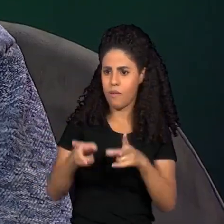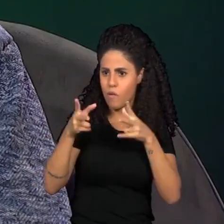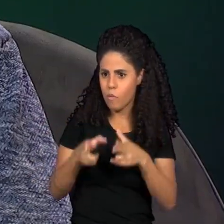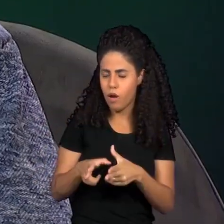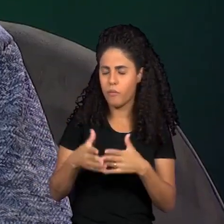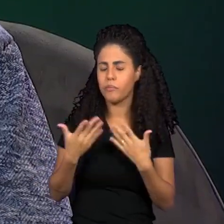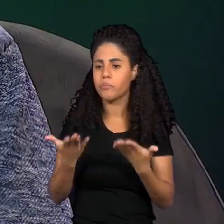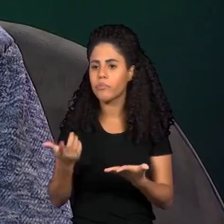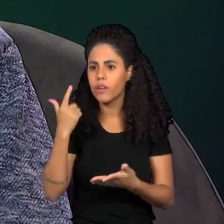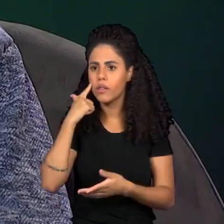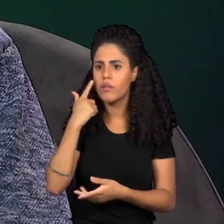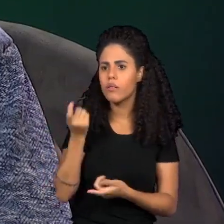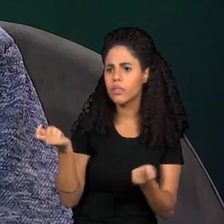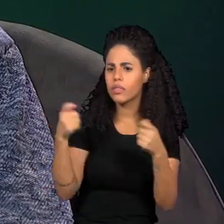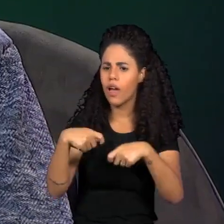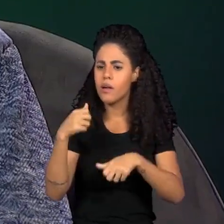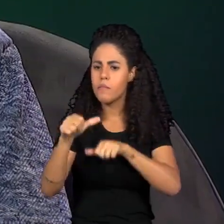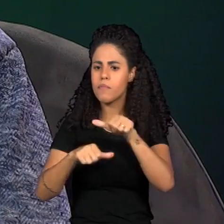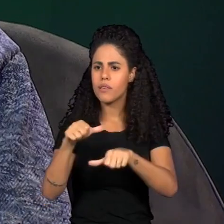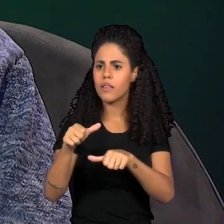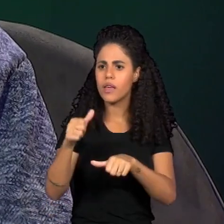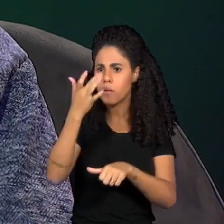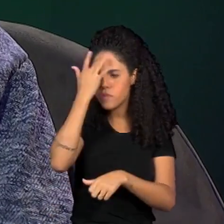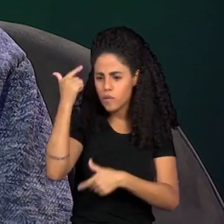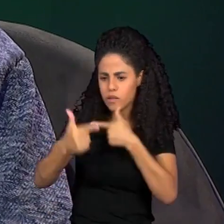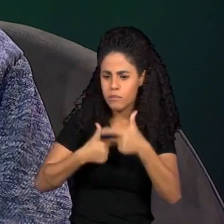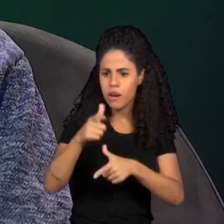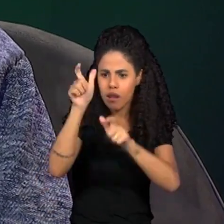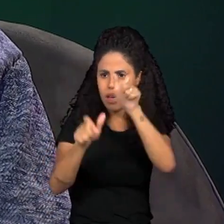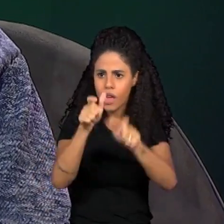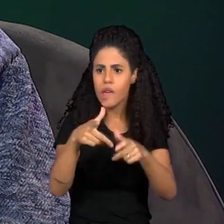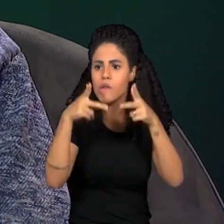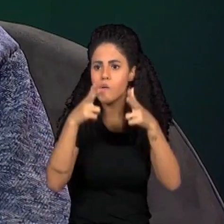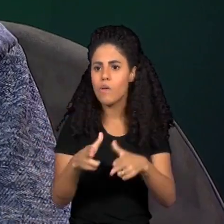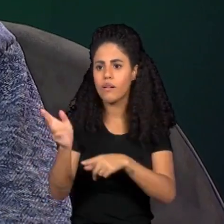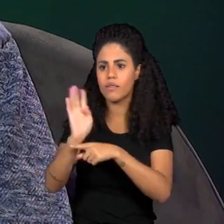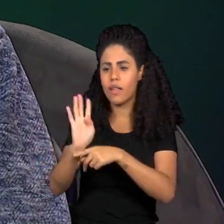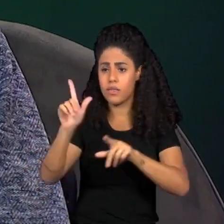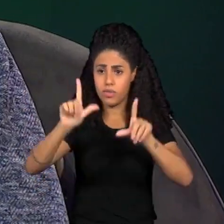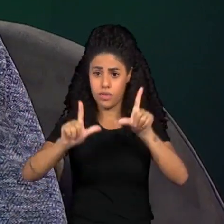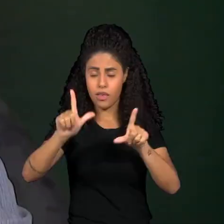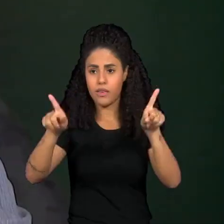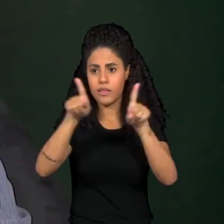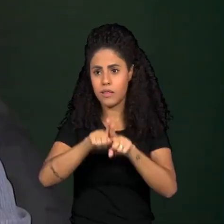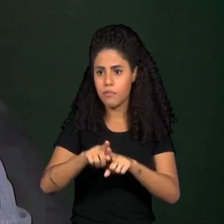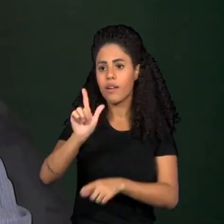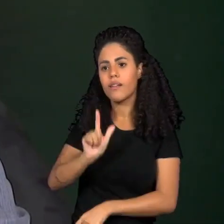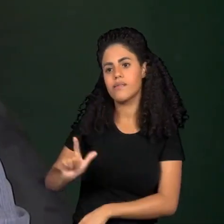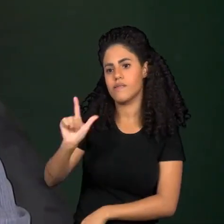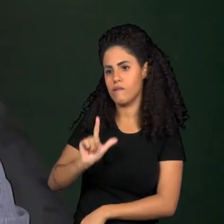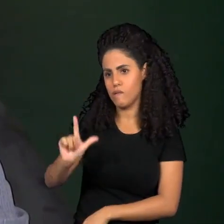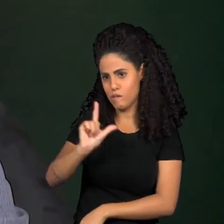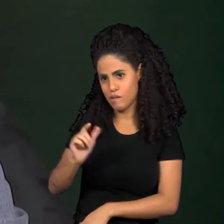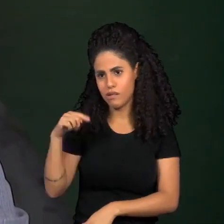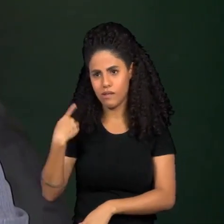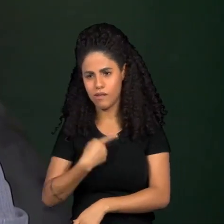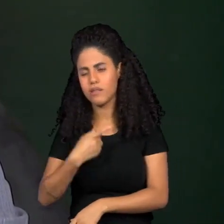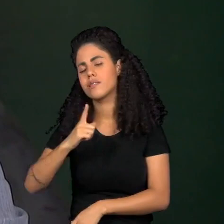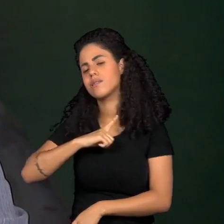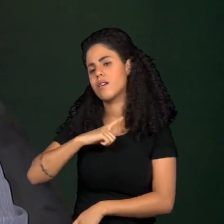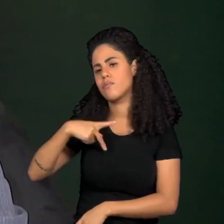vendo várias pessoas trabalhando com isso também, não só na televisão, mas no teatro e na literatura. Nós temos o Paulo